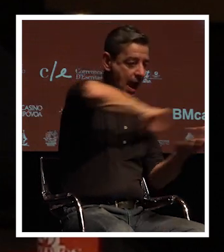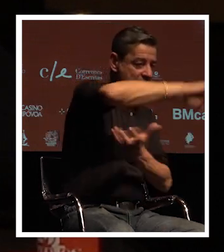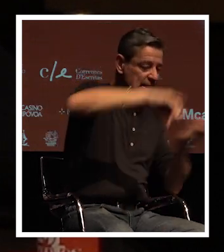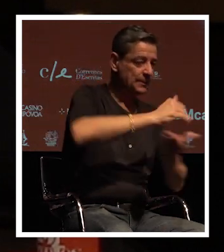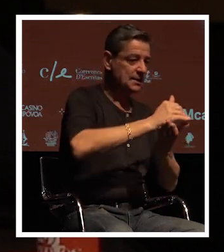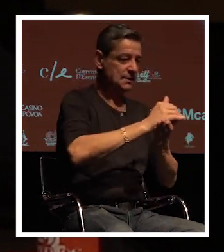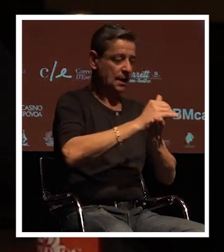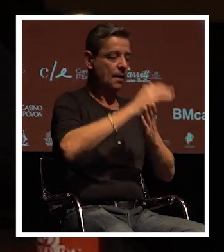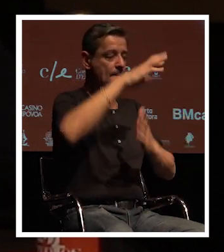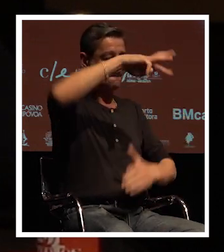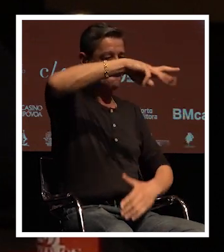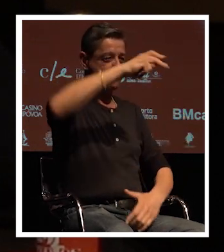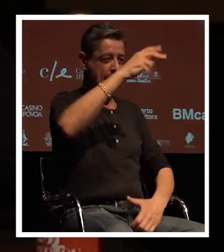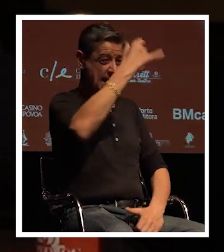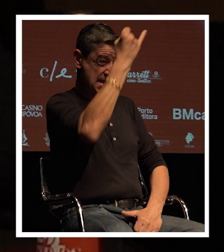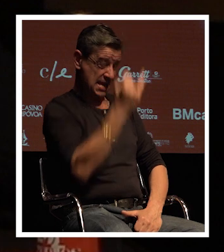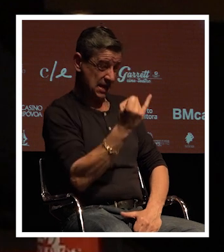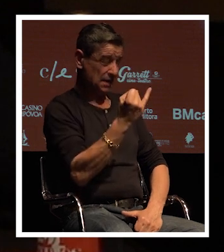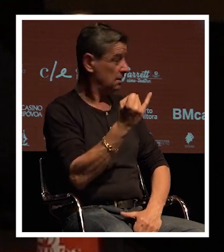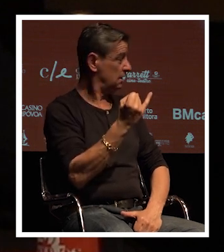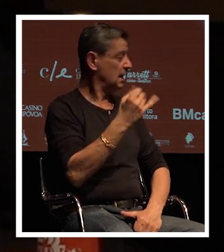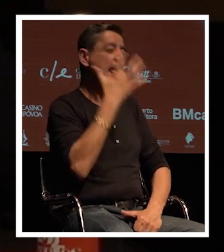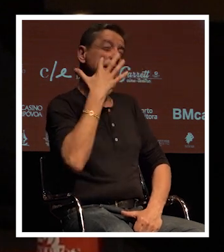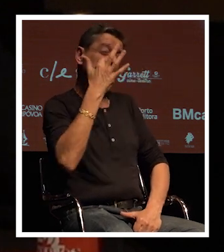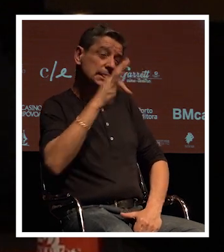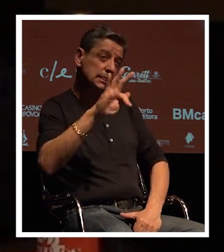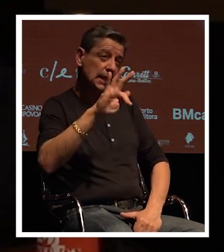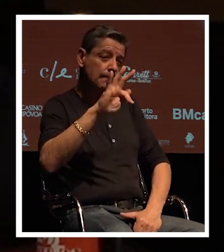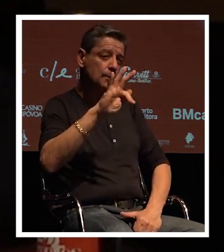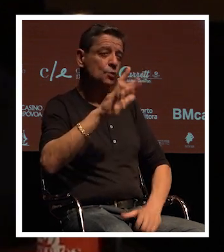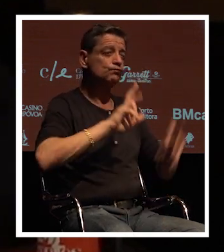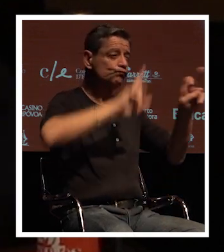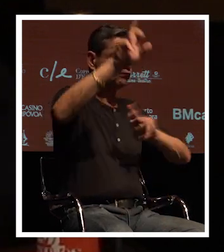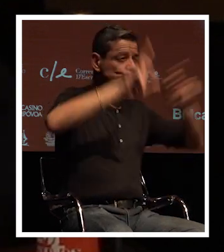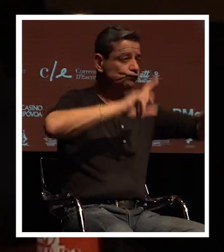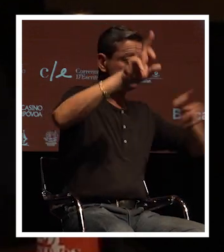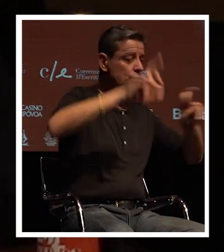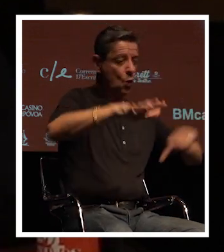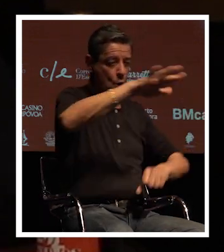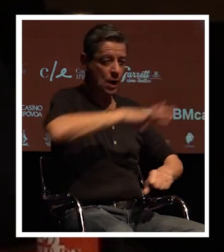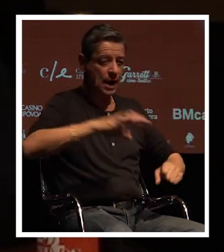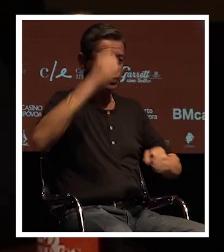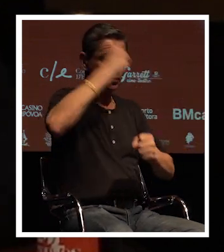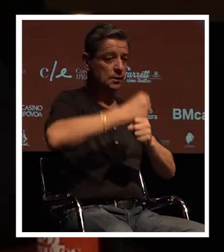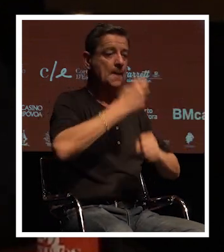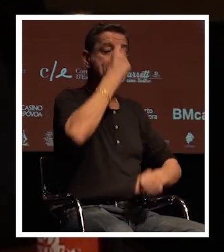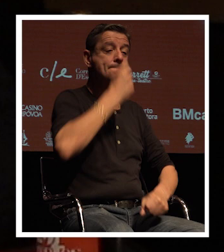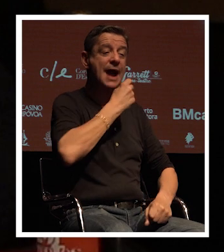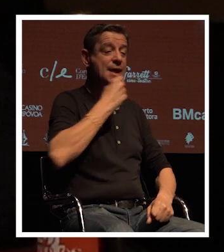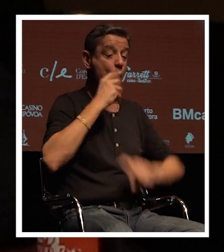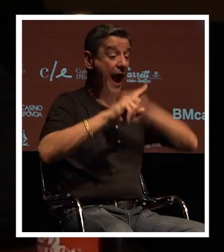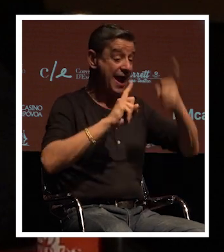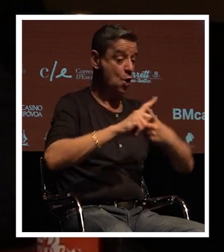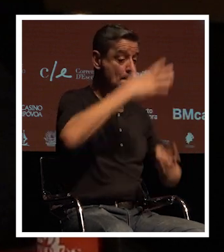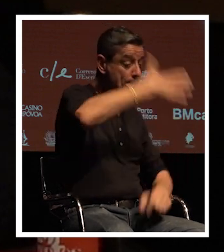colite manhi h cantamos em locais de trabalho ocupados durante o maio de 68